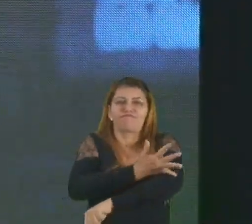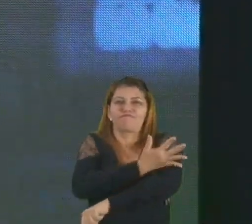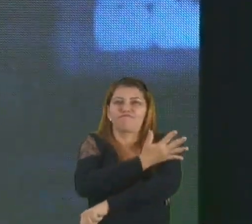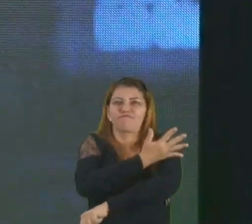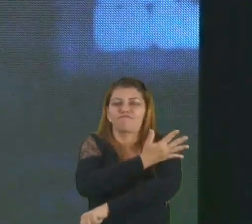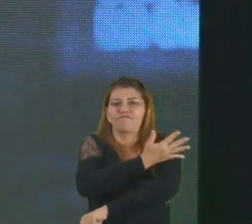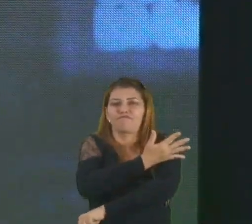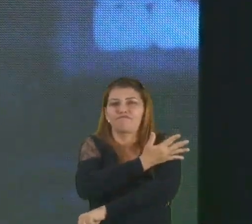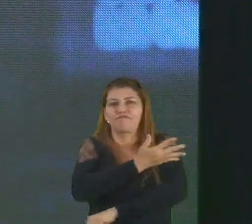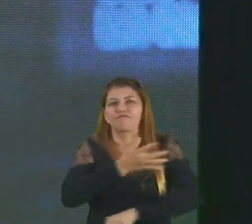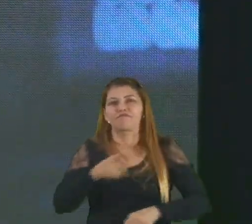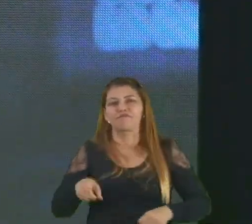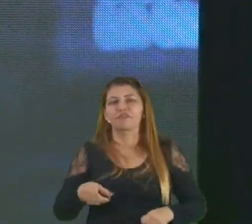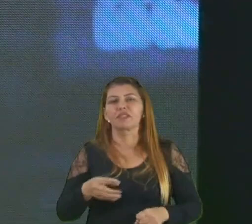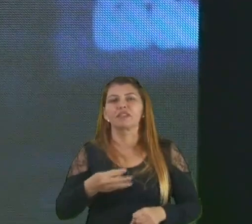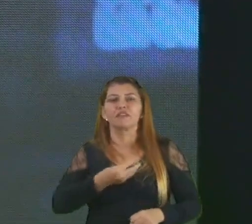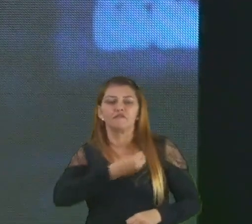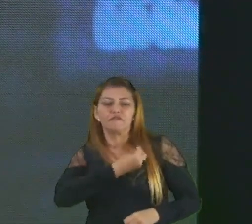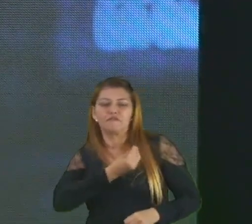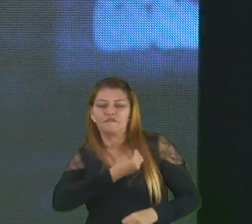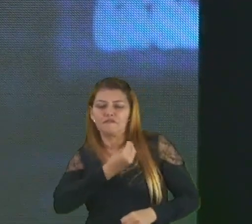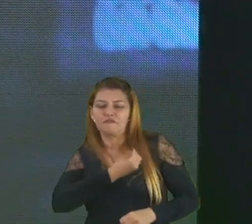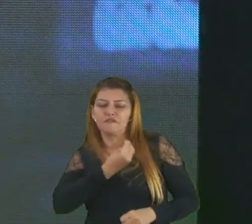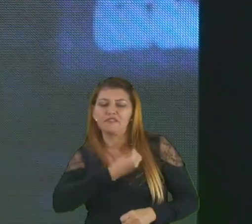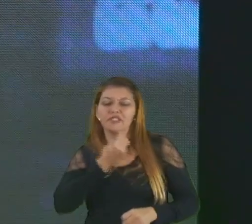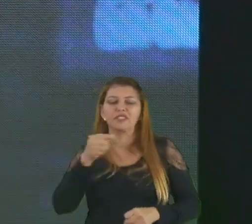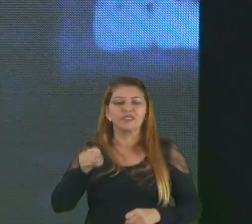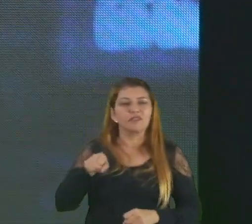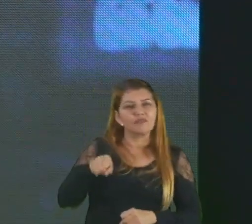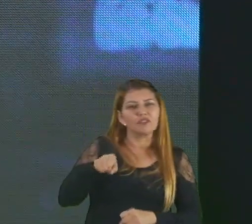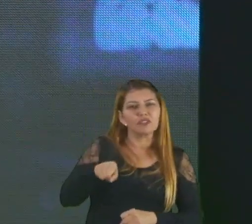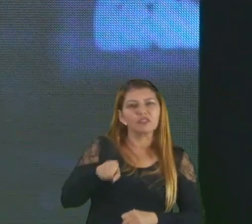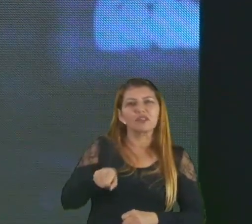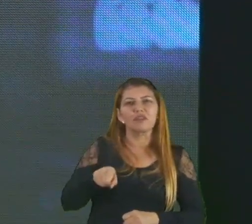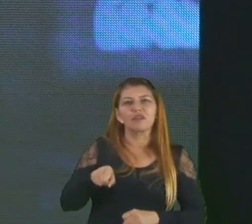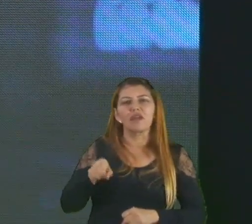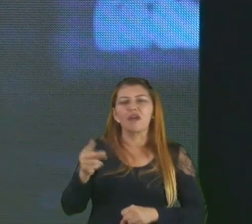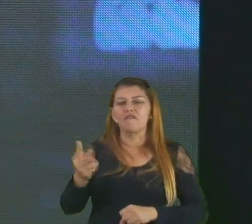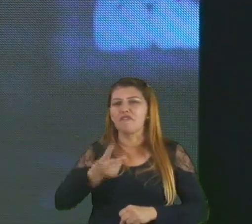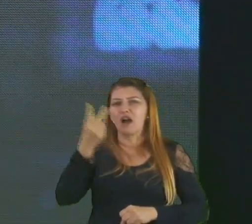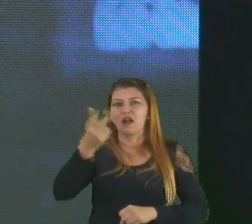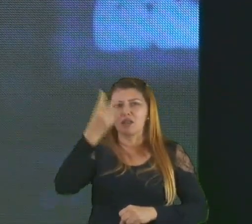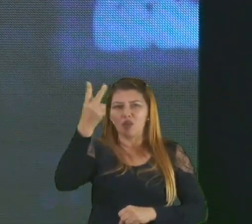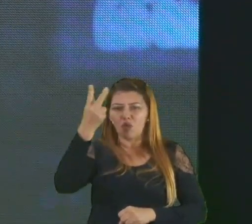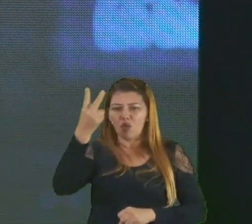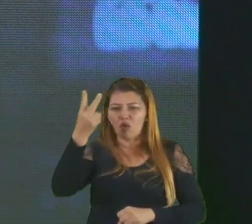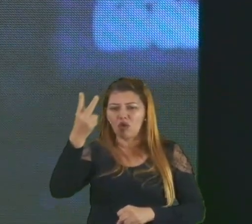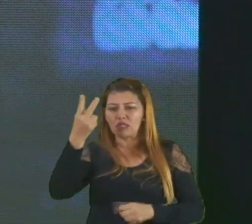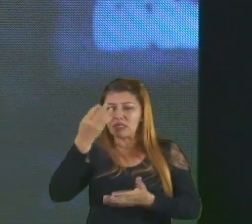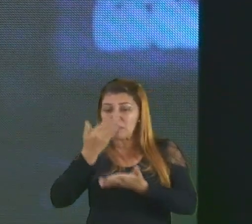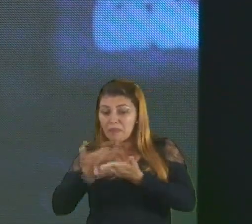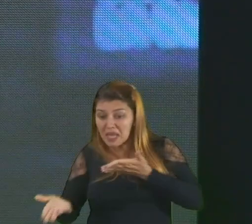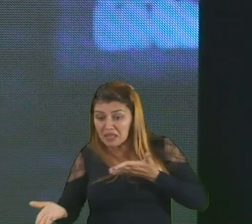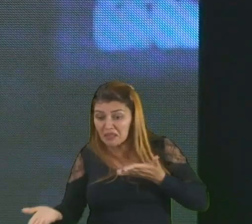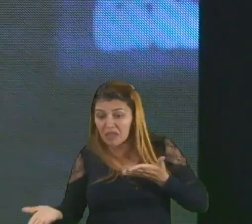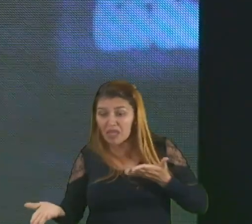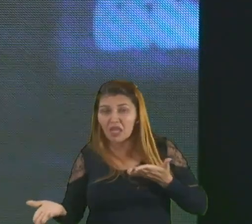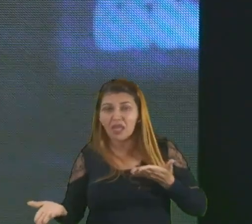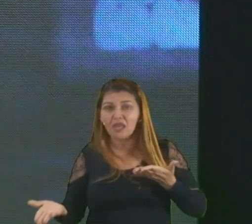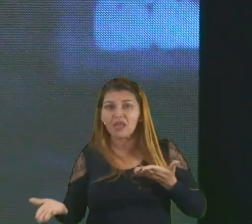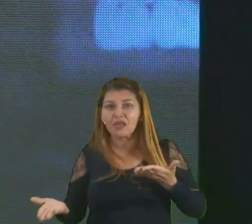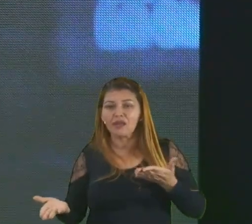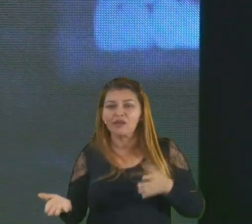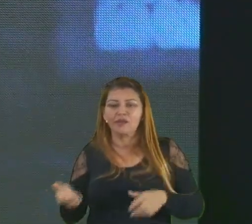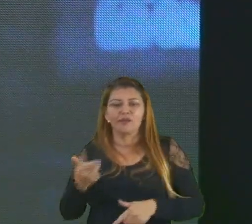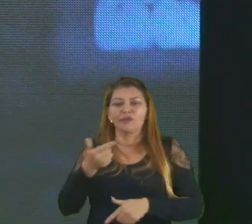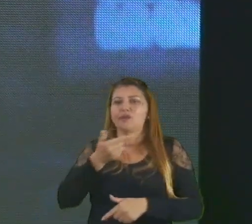Sem você, a minha vida não existe. Isso não é bíblico. Você pode até